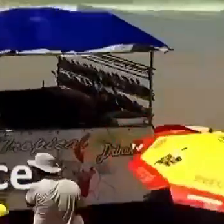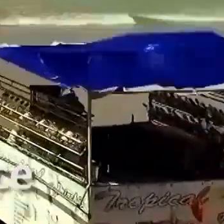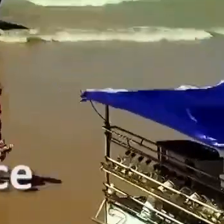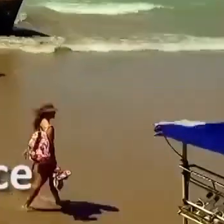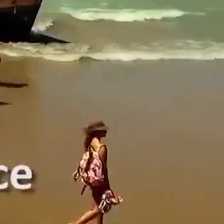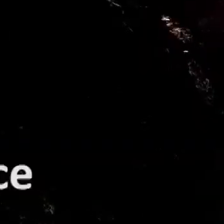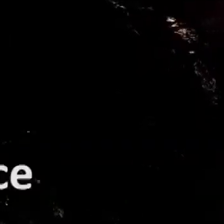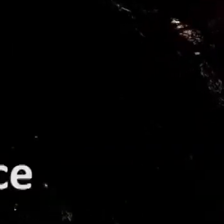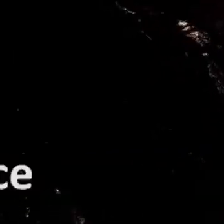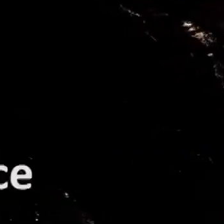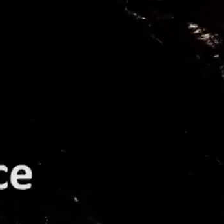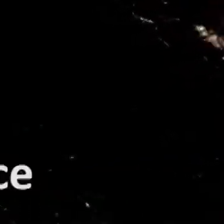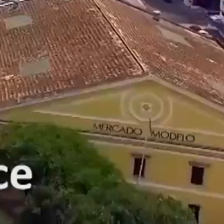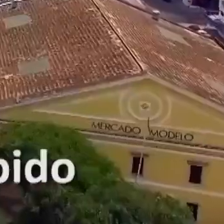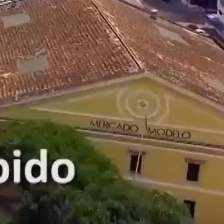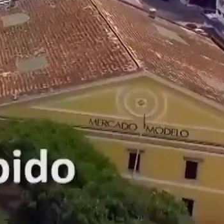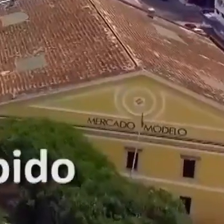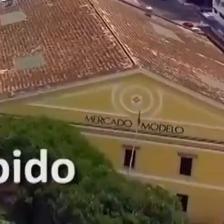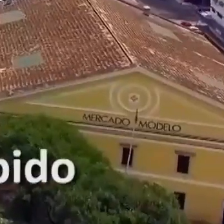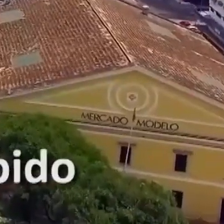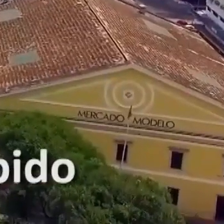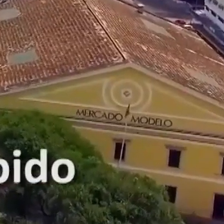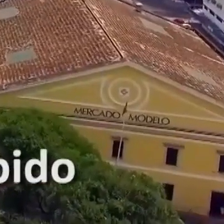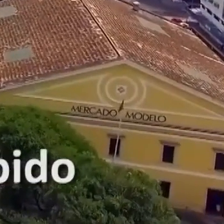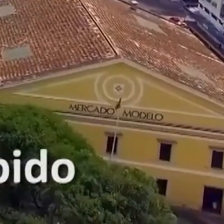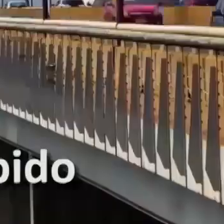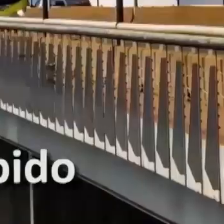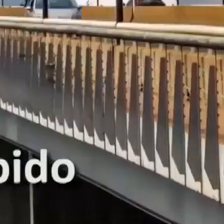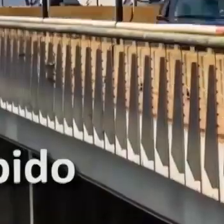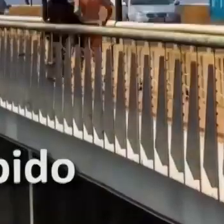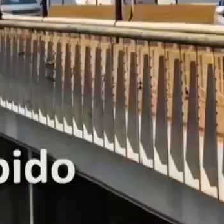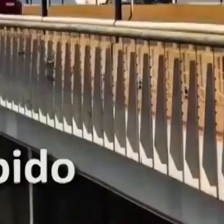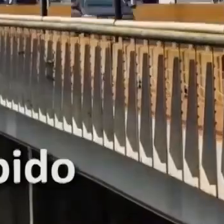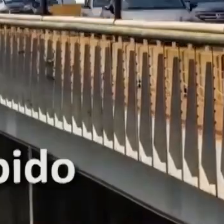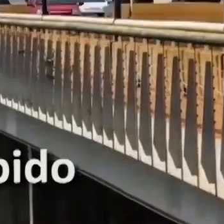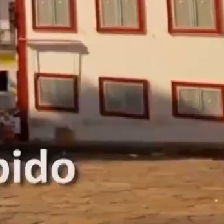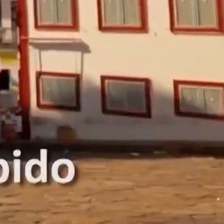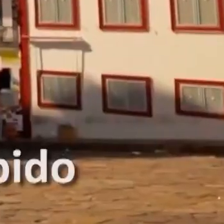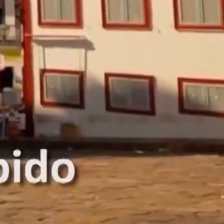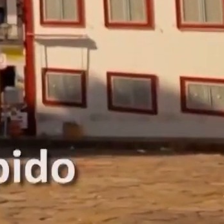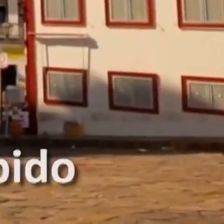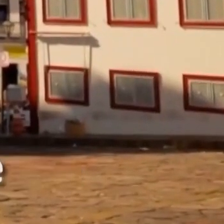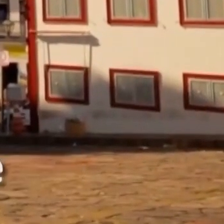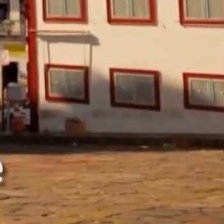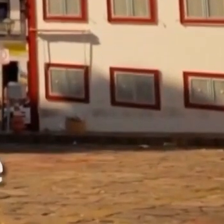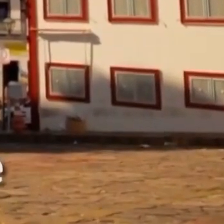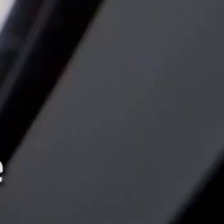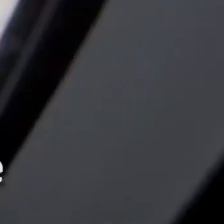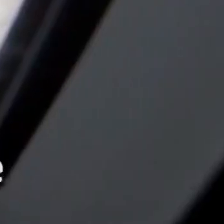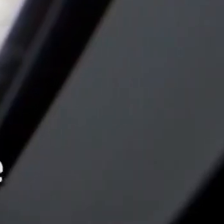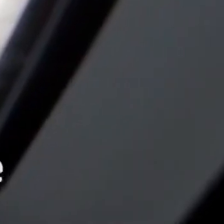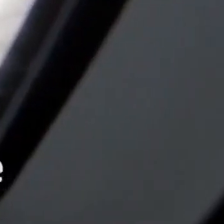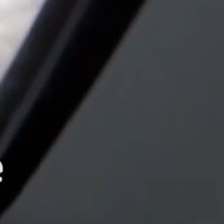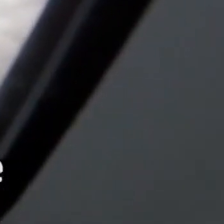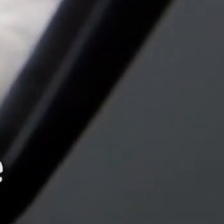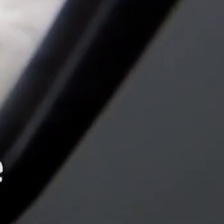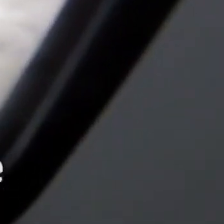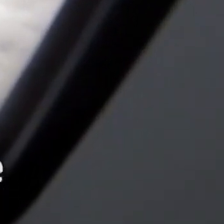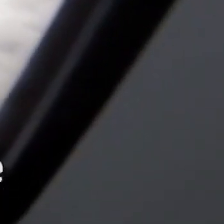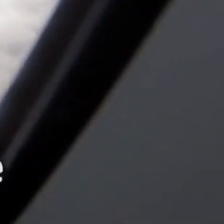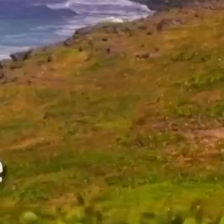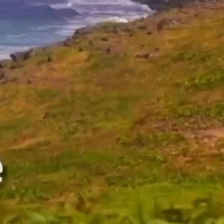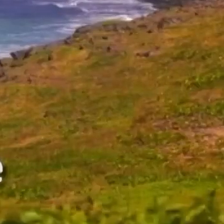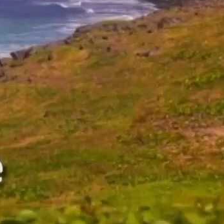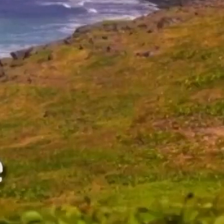esperança a terra desce, sem teu formoso céu risonho e límpido, a imagem do